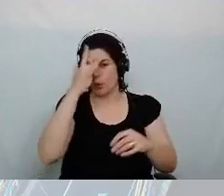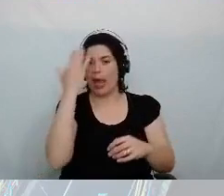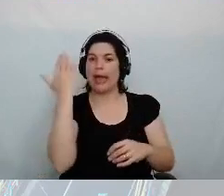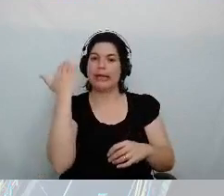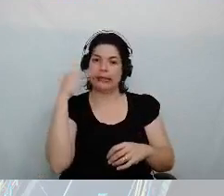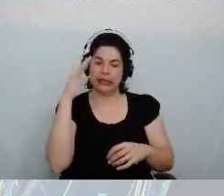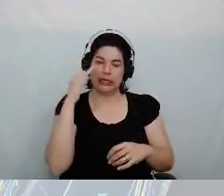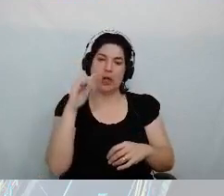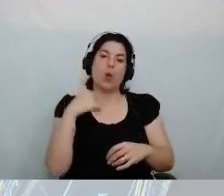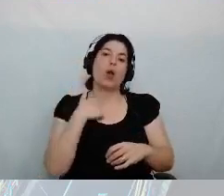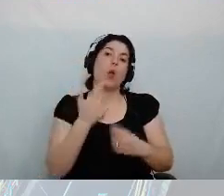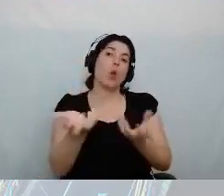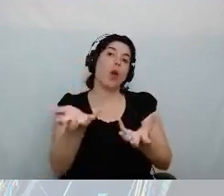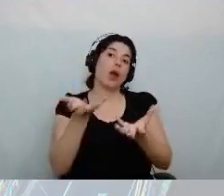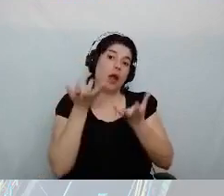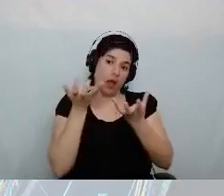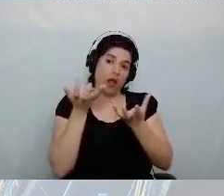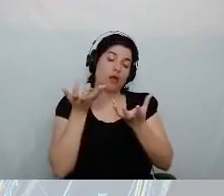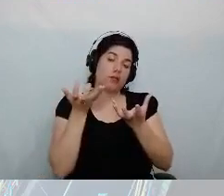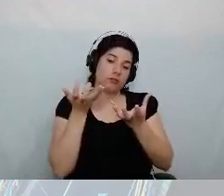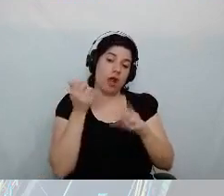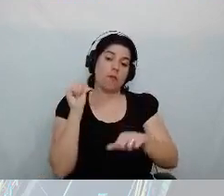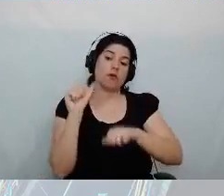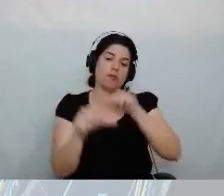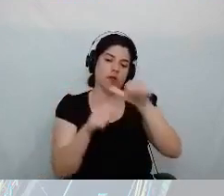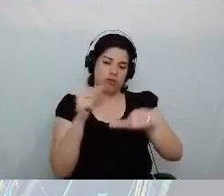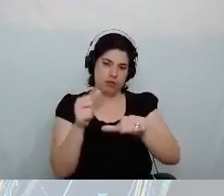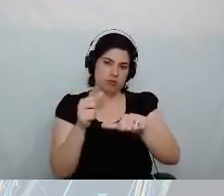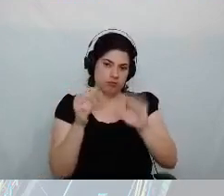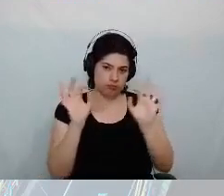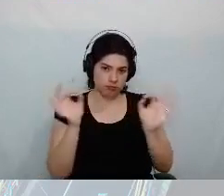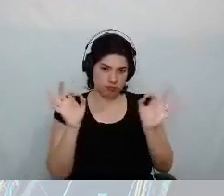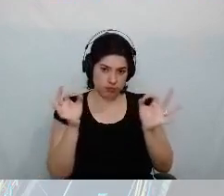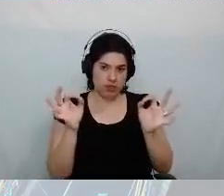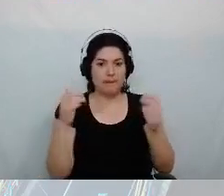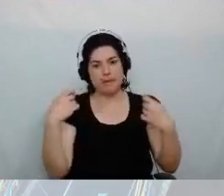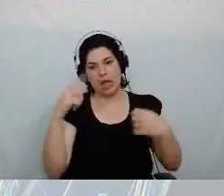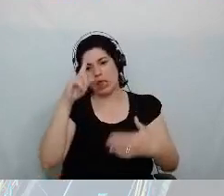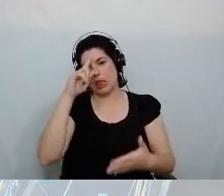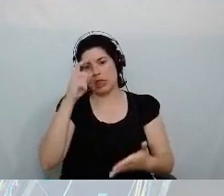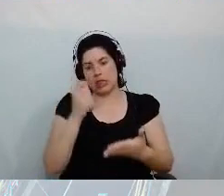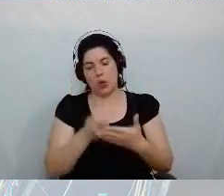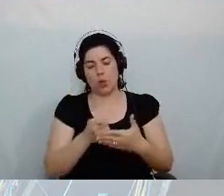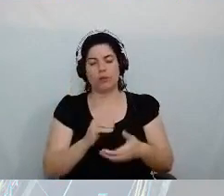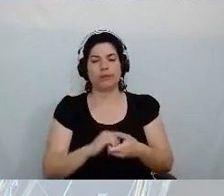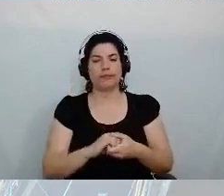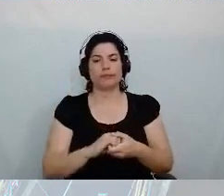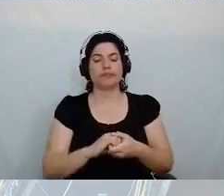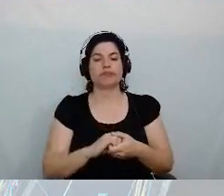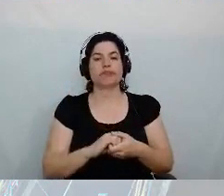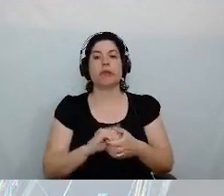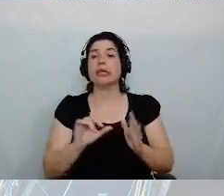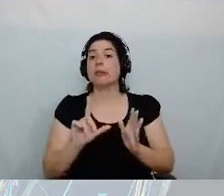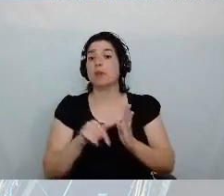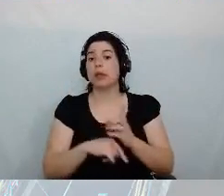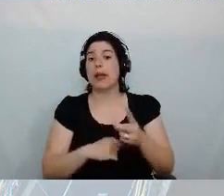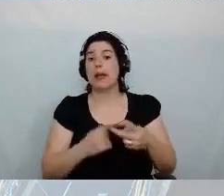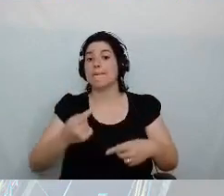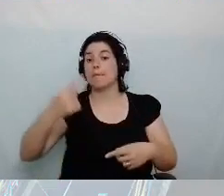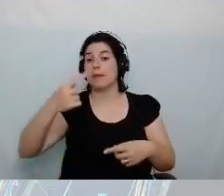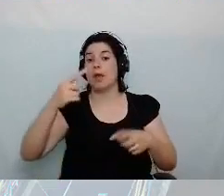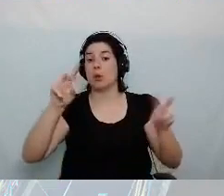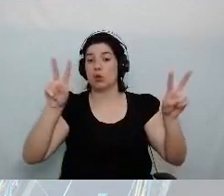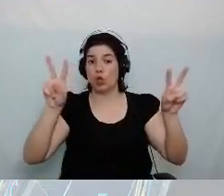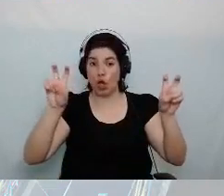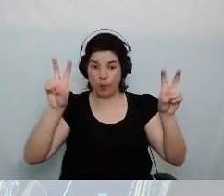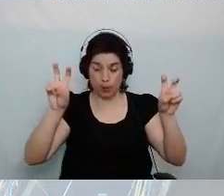que eu espero da transformação, certo? A gente precisa tomar uma decisão. Depois eu pego o primeiro tópico. E o